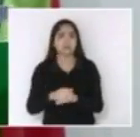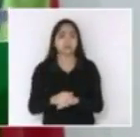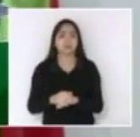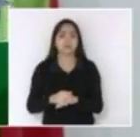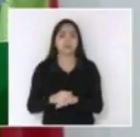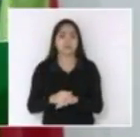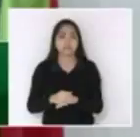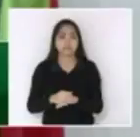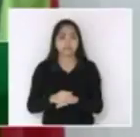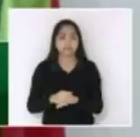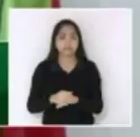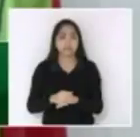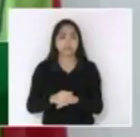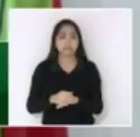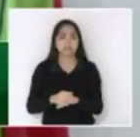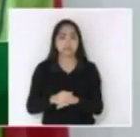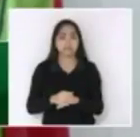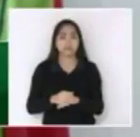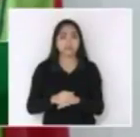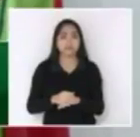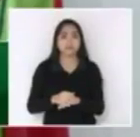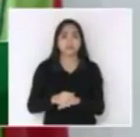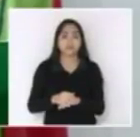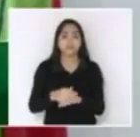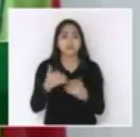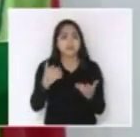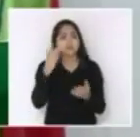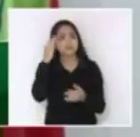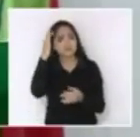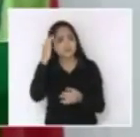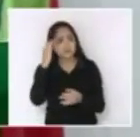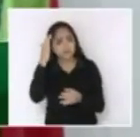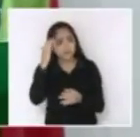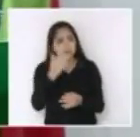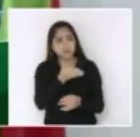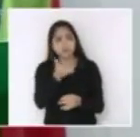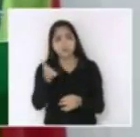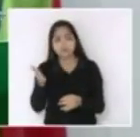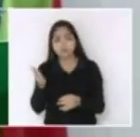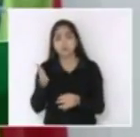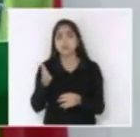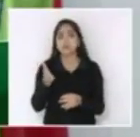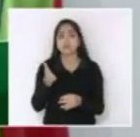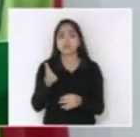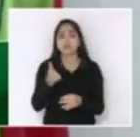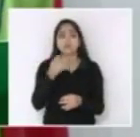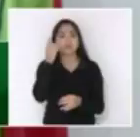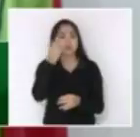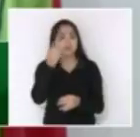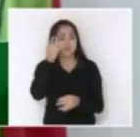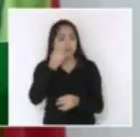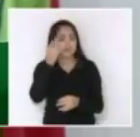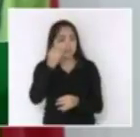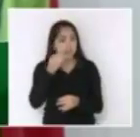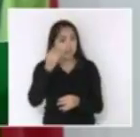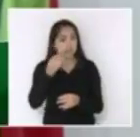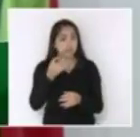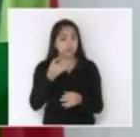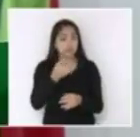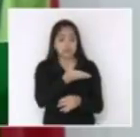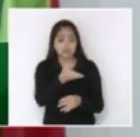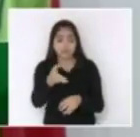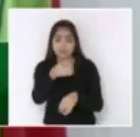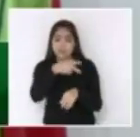só. Gostaria, então, de refletir com os senhores deputados que esses estados que